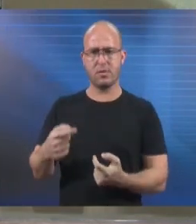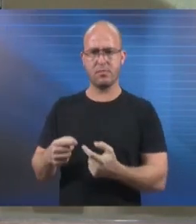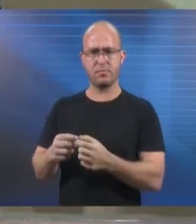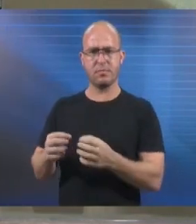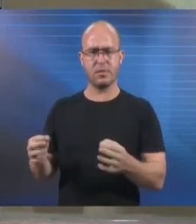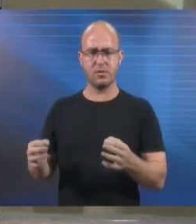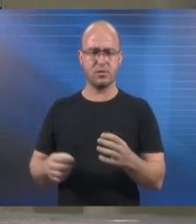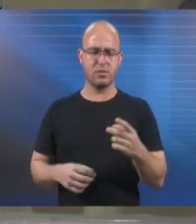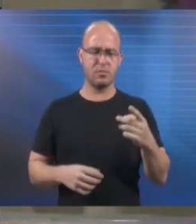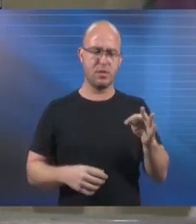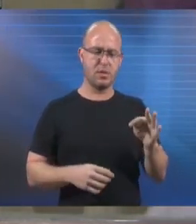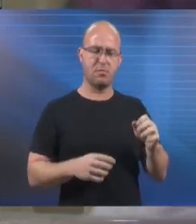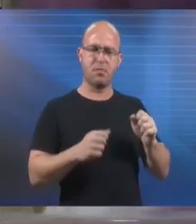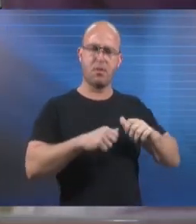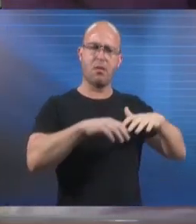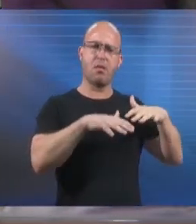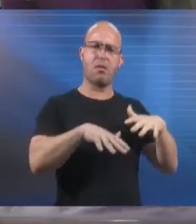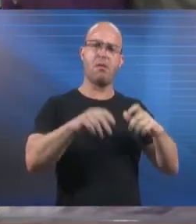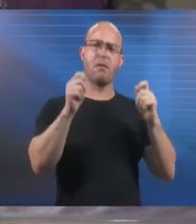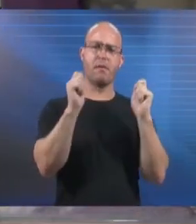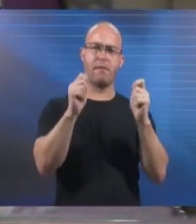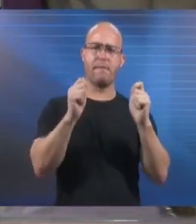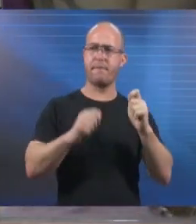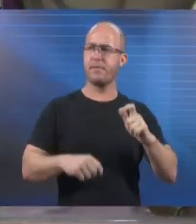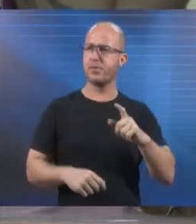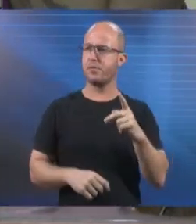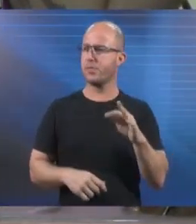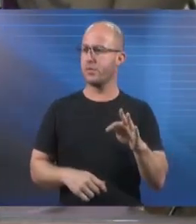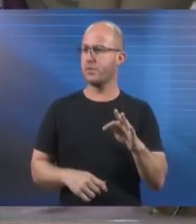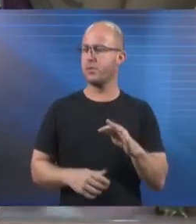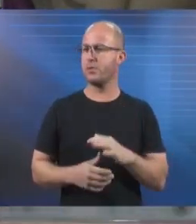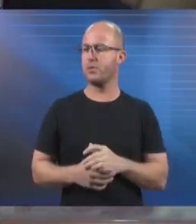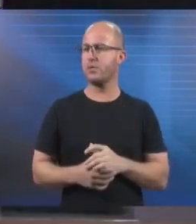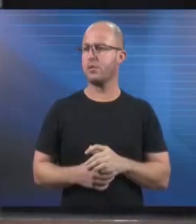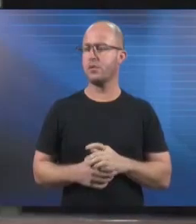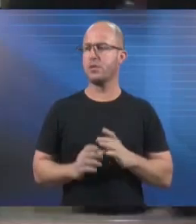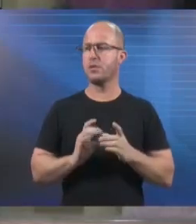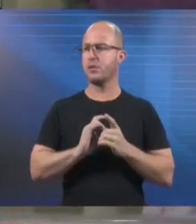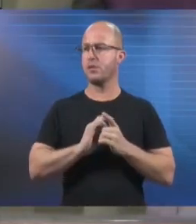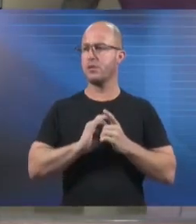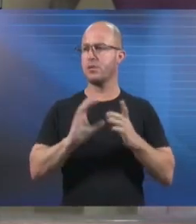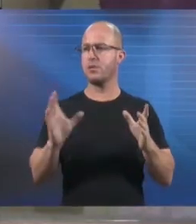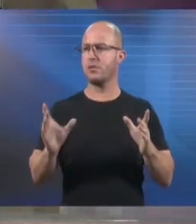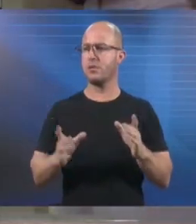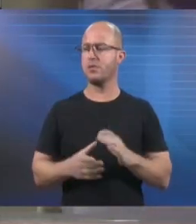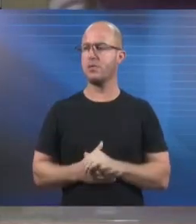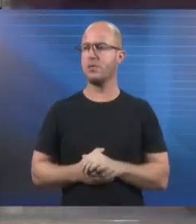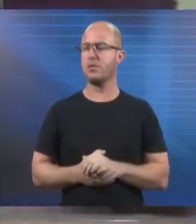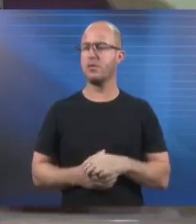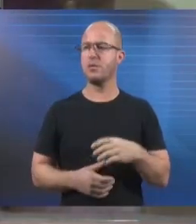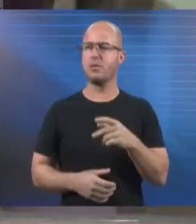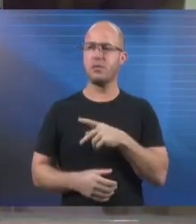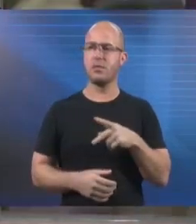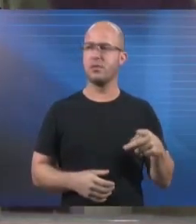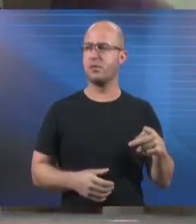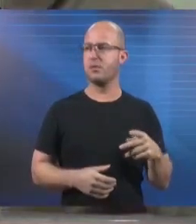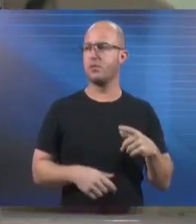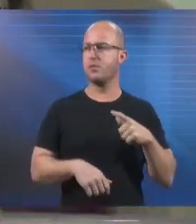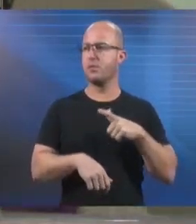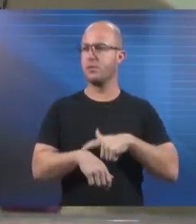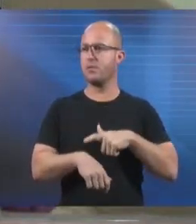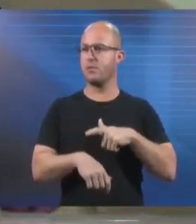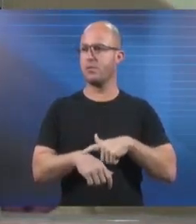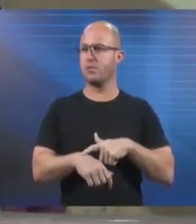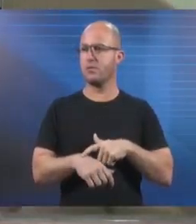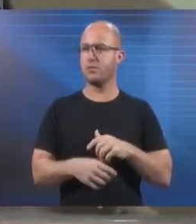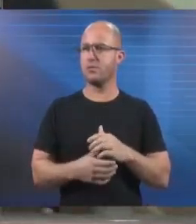PT pode fazer manifestação só as manifestações do PT é que são democrática ora Presidente tá na hora de